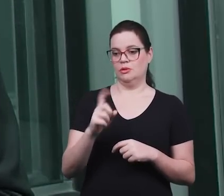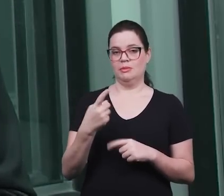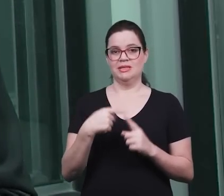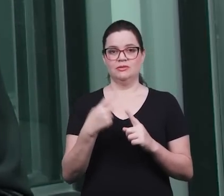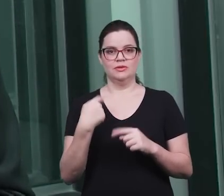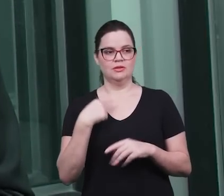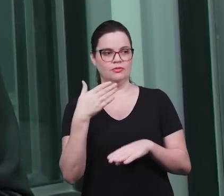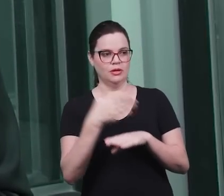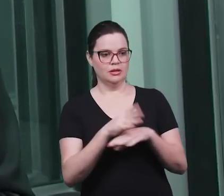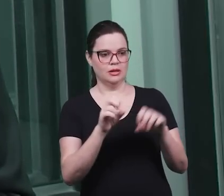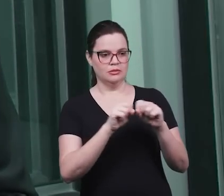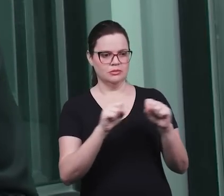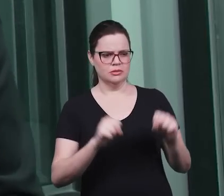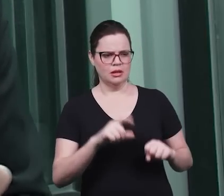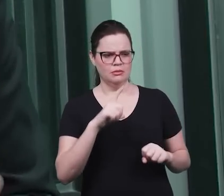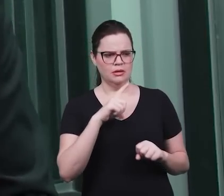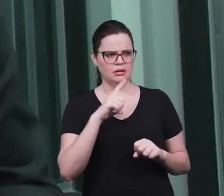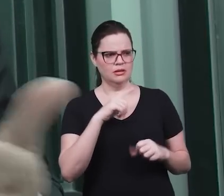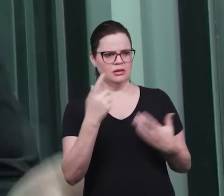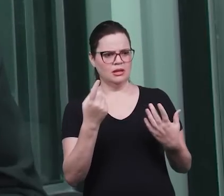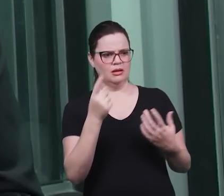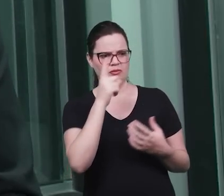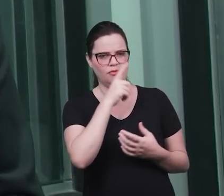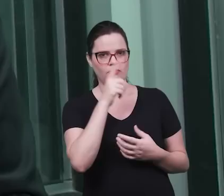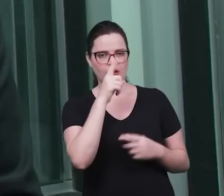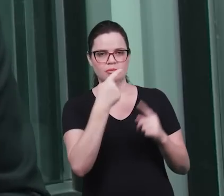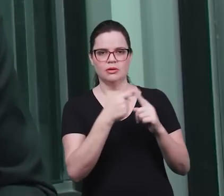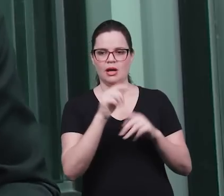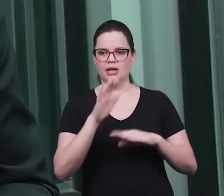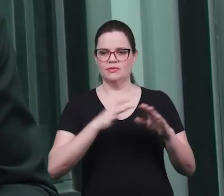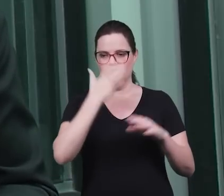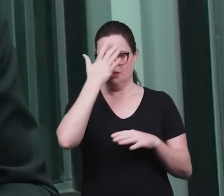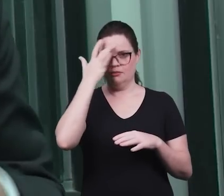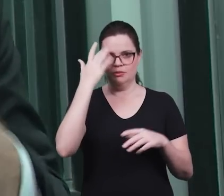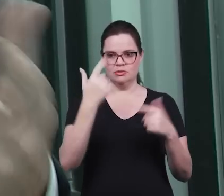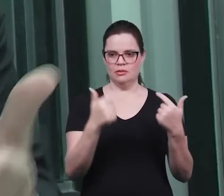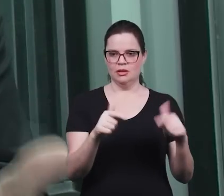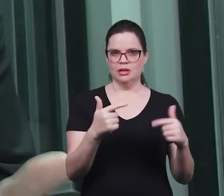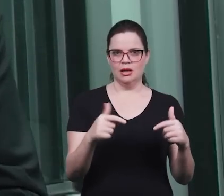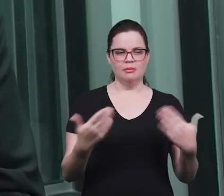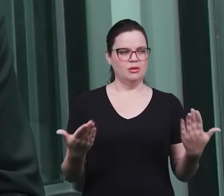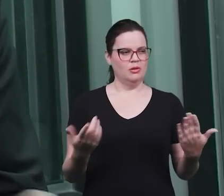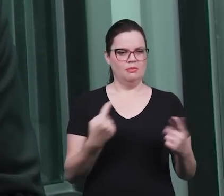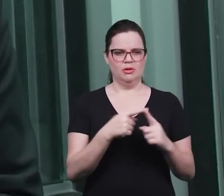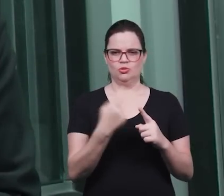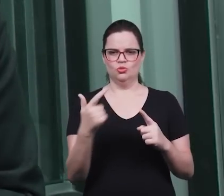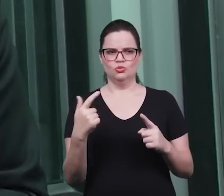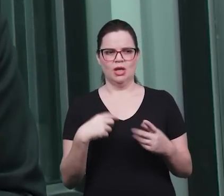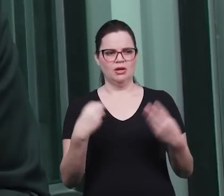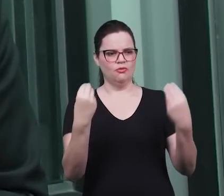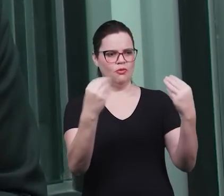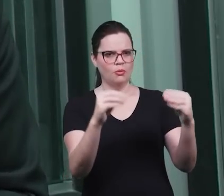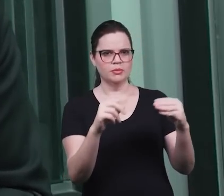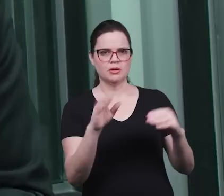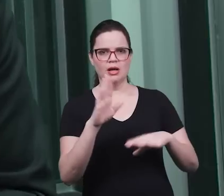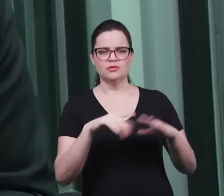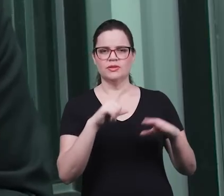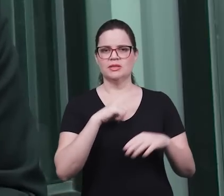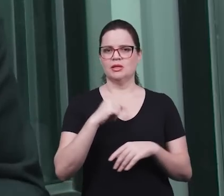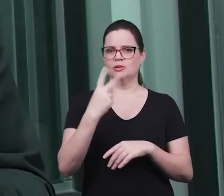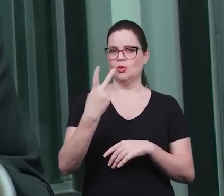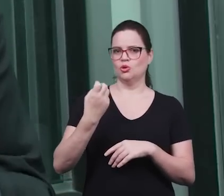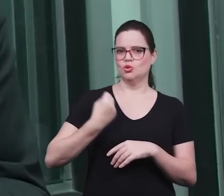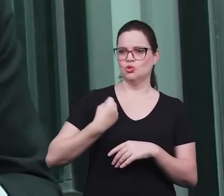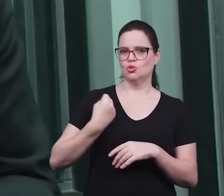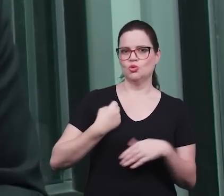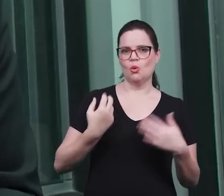CNIS, tem alguma divergência, a pessoa às vezes trabalhou, não tem anotação lá, às vezes ela tem 2 números de inscrição de trabalhador, e aí